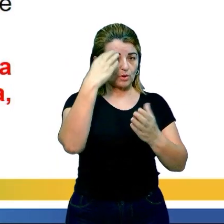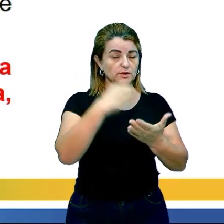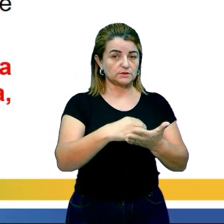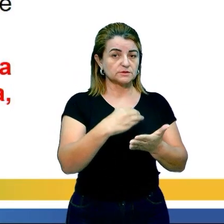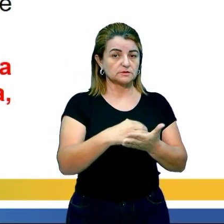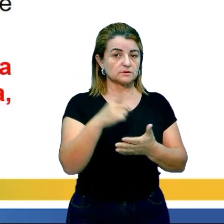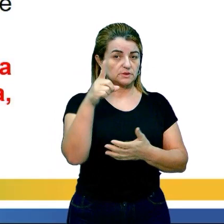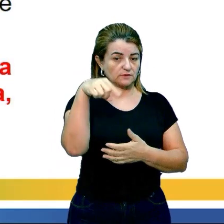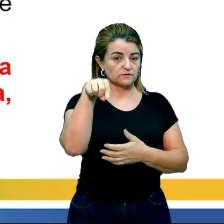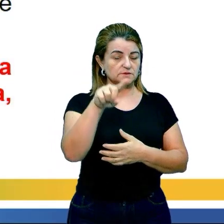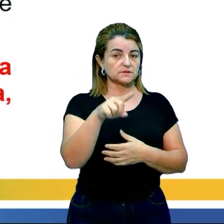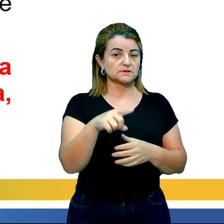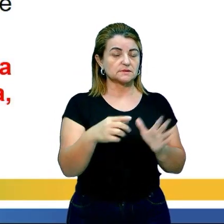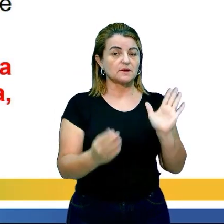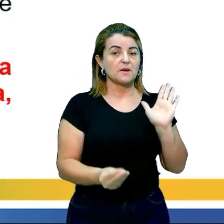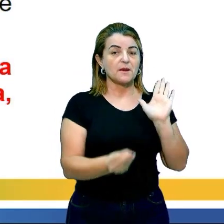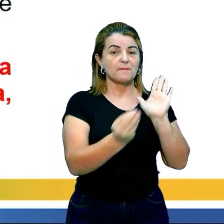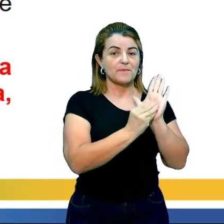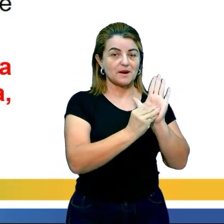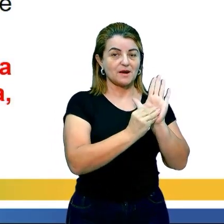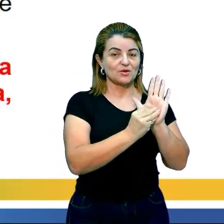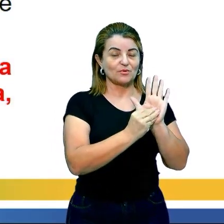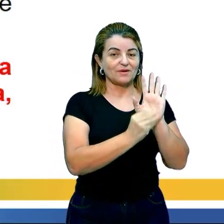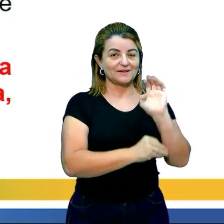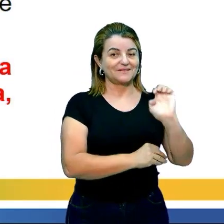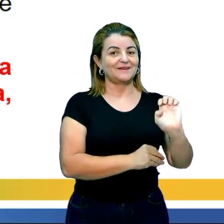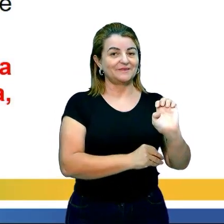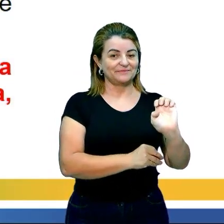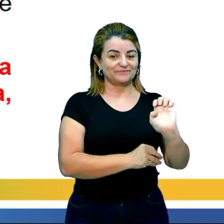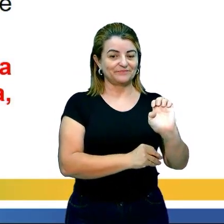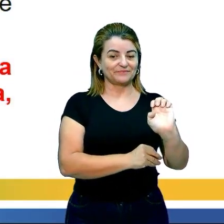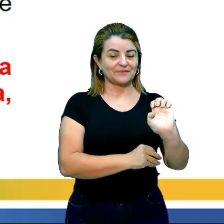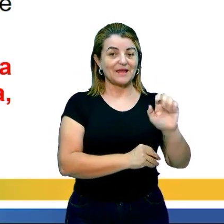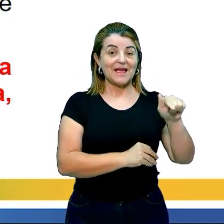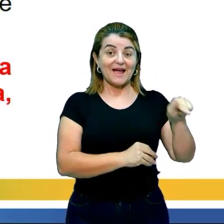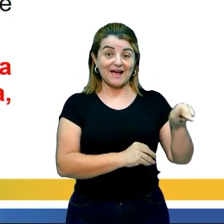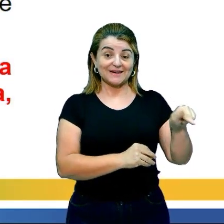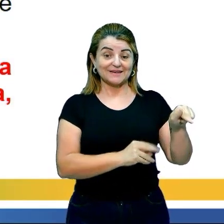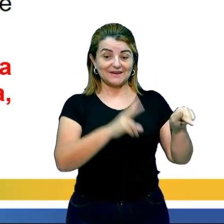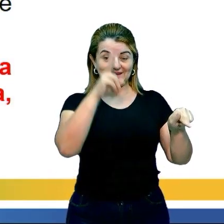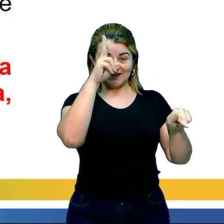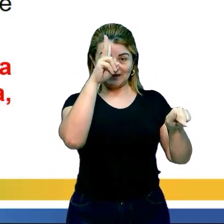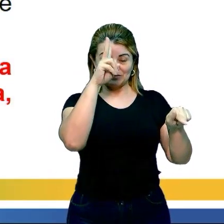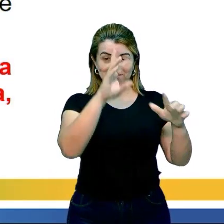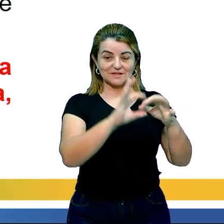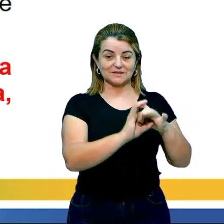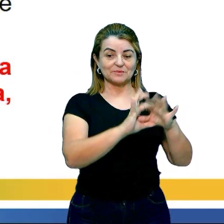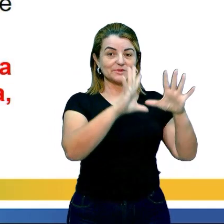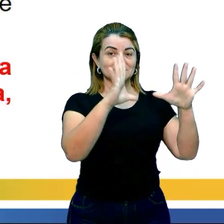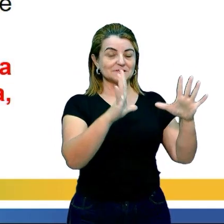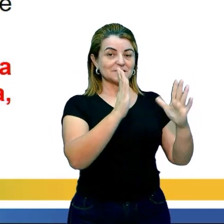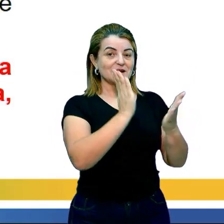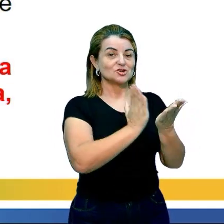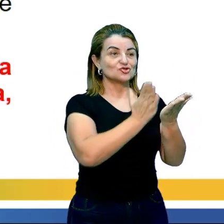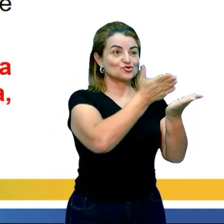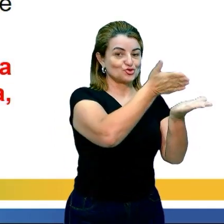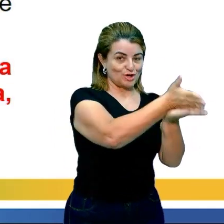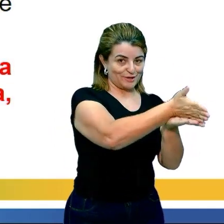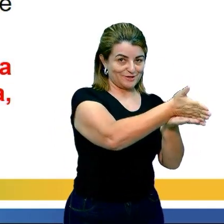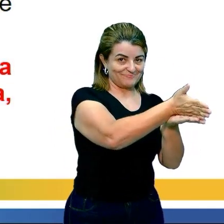que vocês marcaram né a letra e em Atenas lembrem lá a democracia é